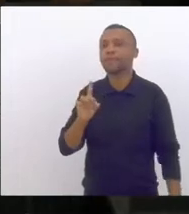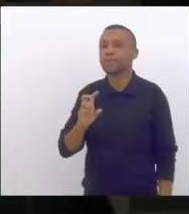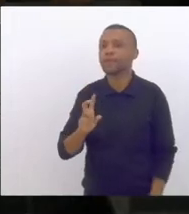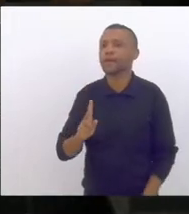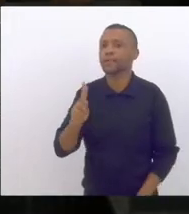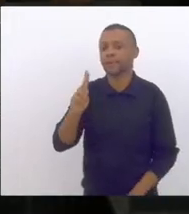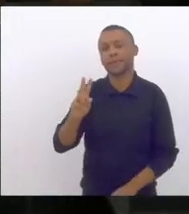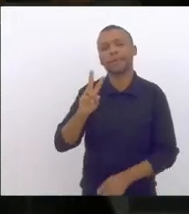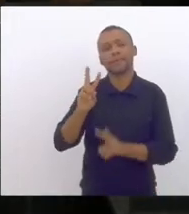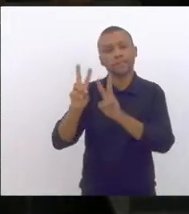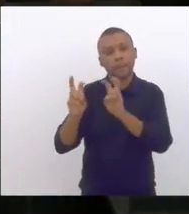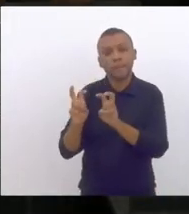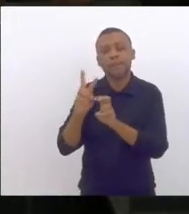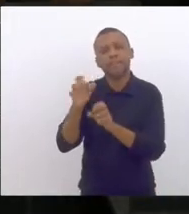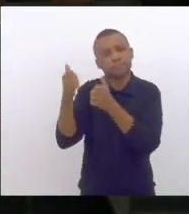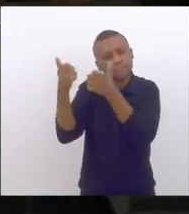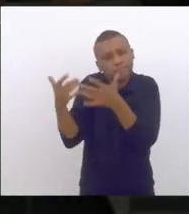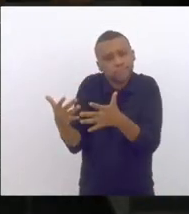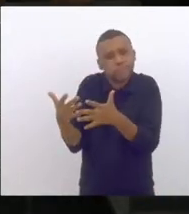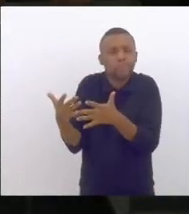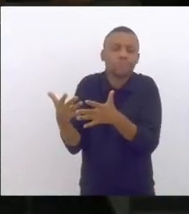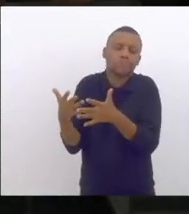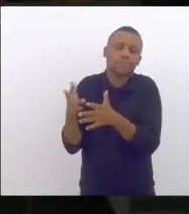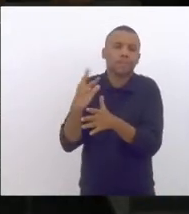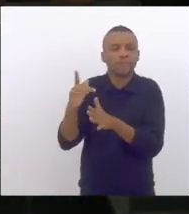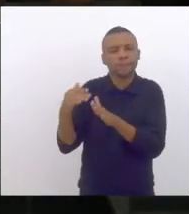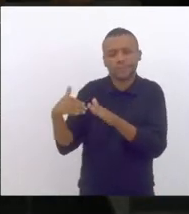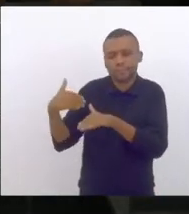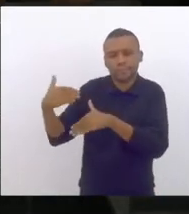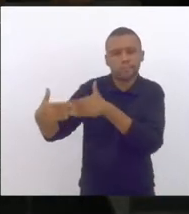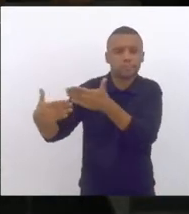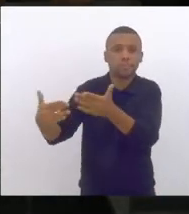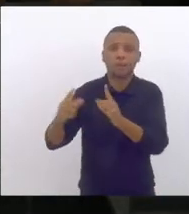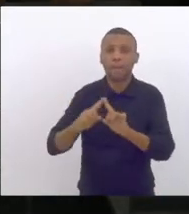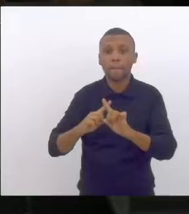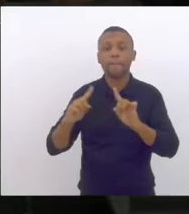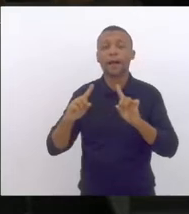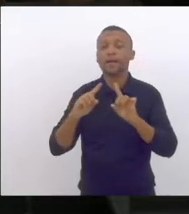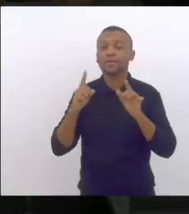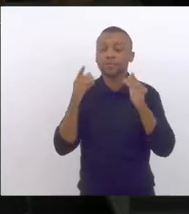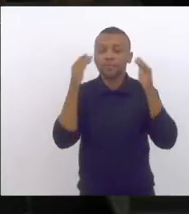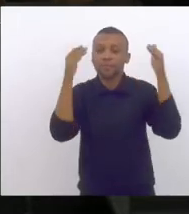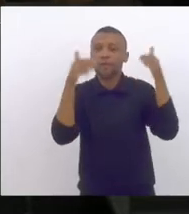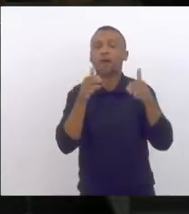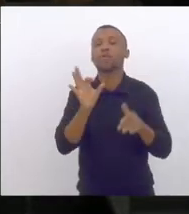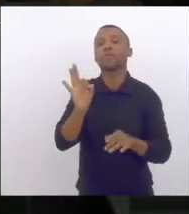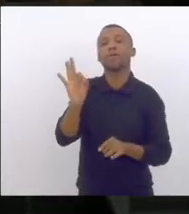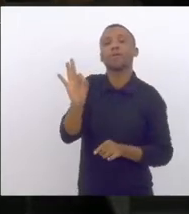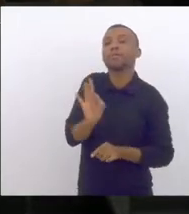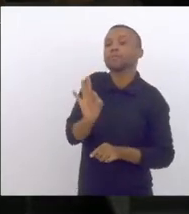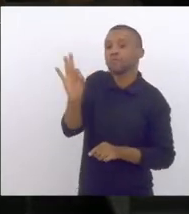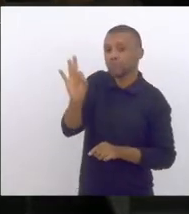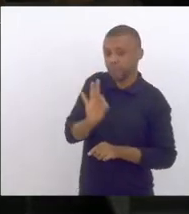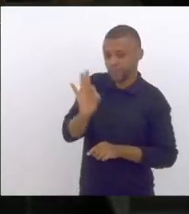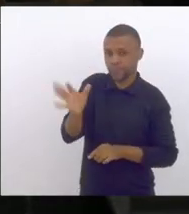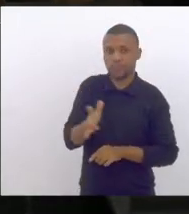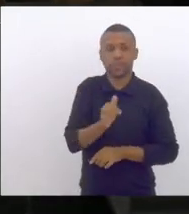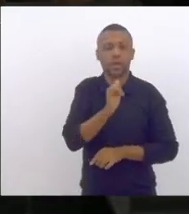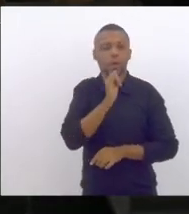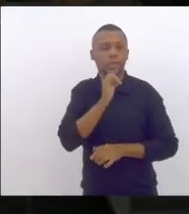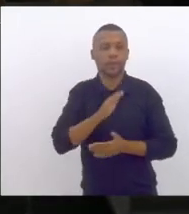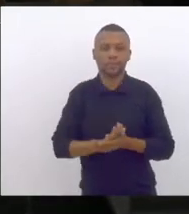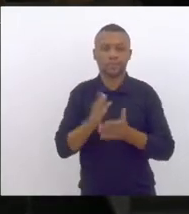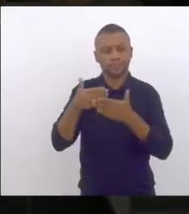se debruçar não dá fala de hoje mas nos números que é recente